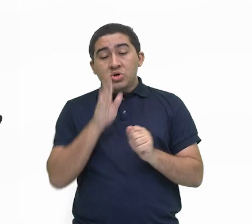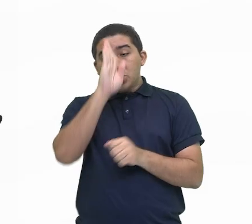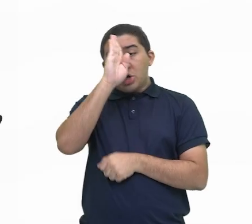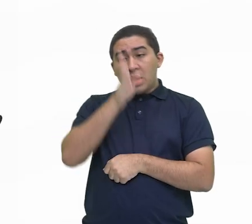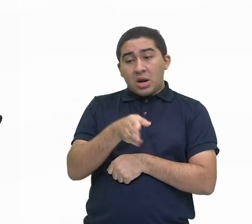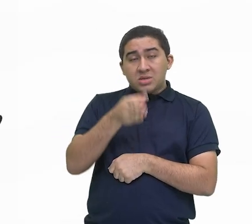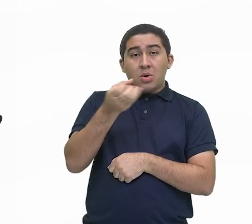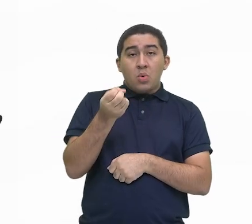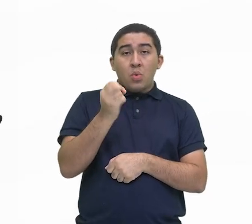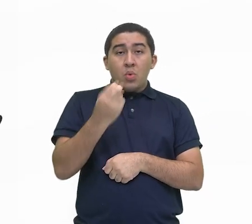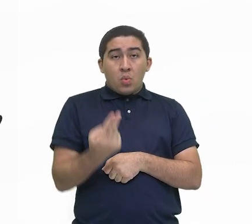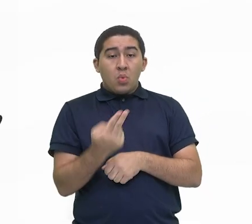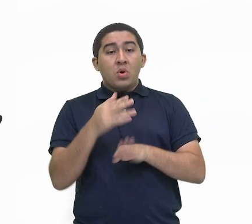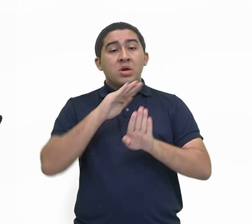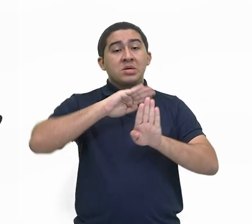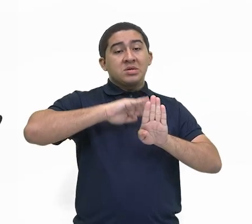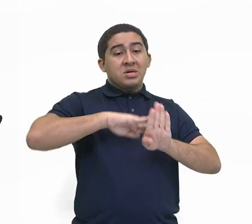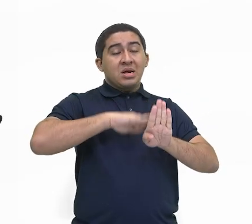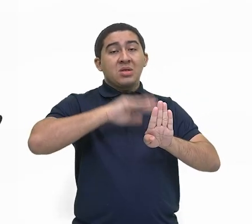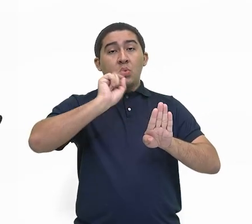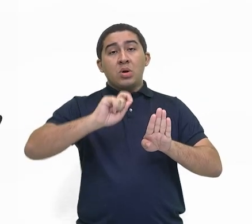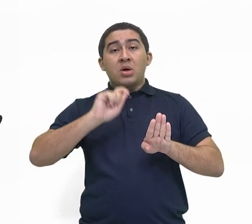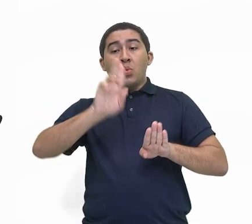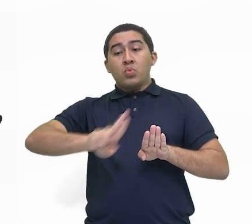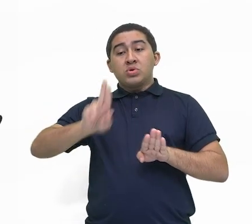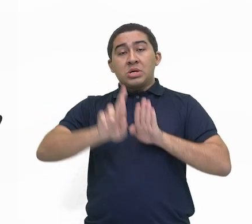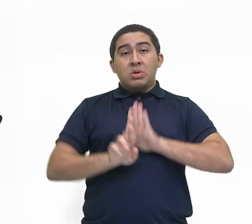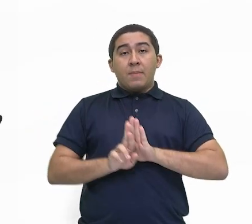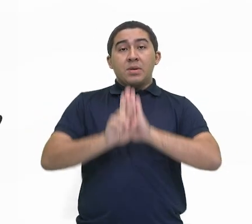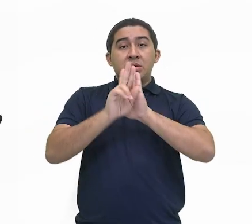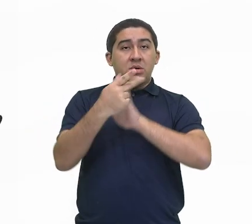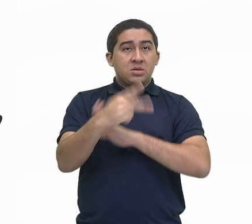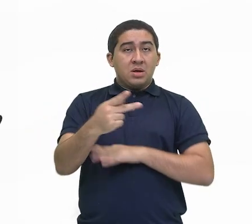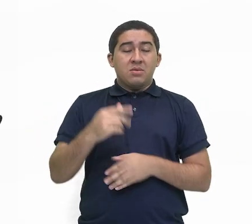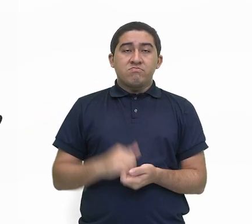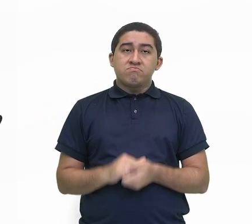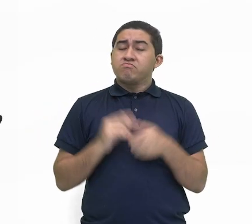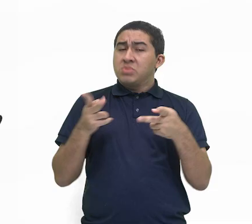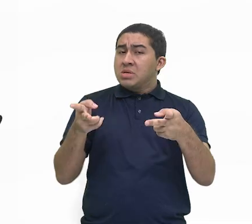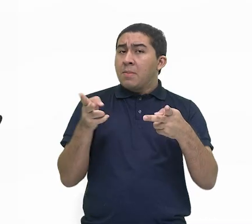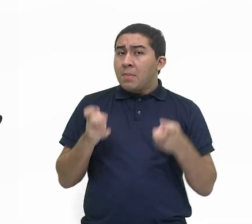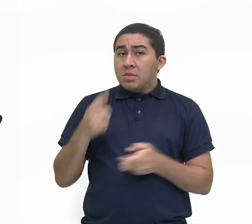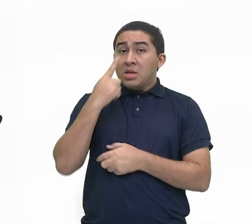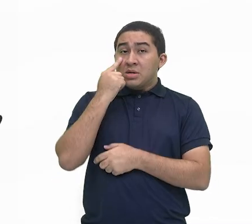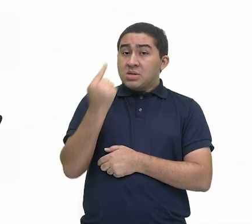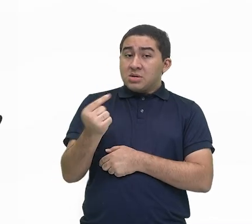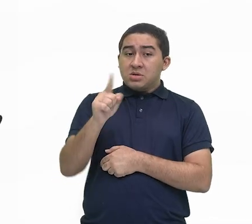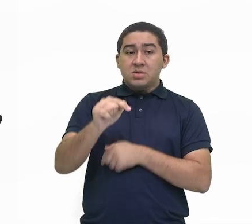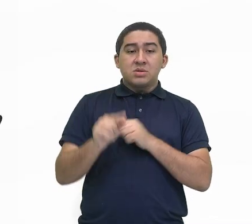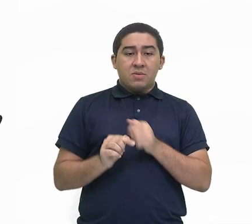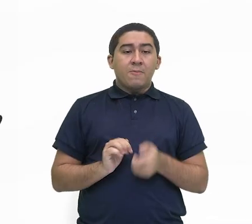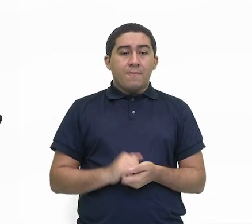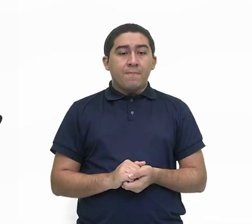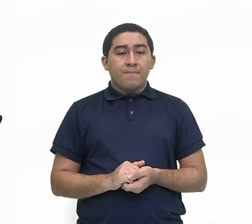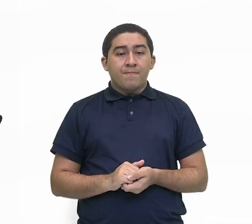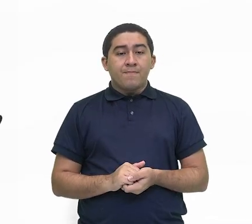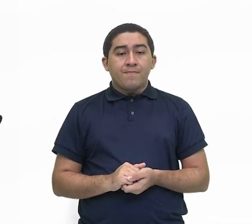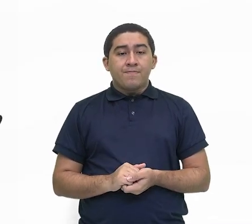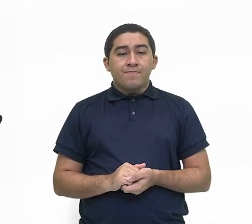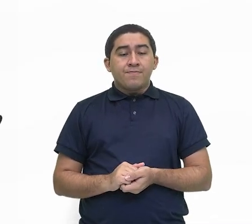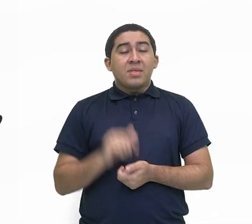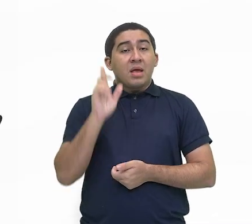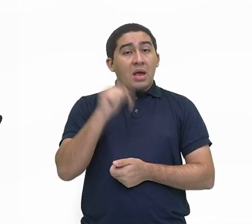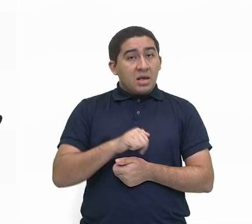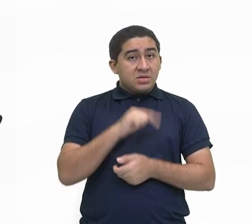ou indiretamente por meio dos seus representantes. Olha só, gente, que interessante isso aqui, tá?